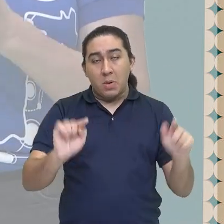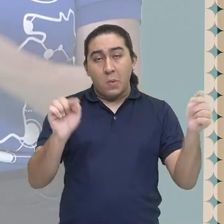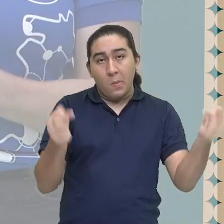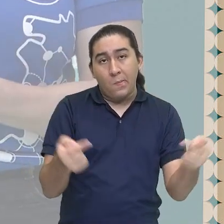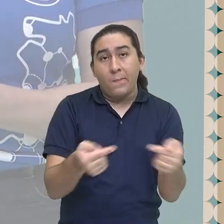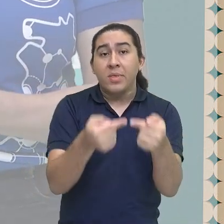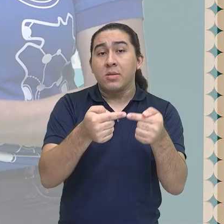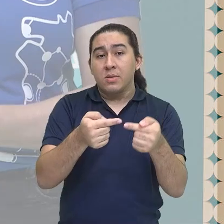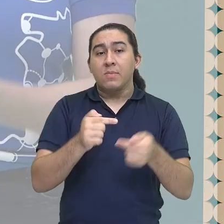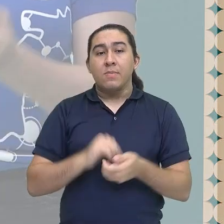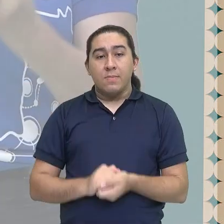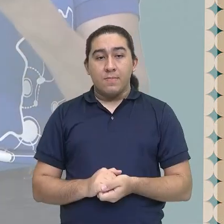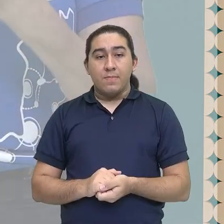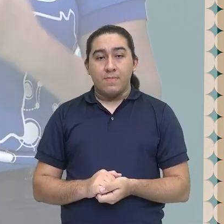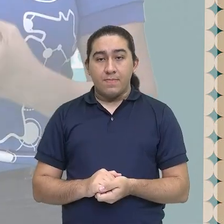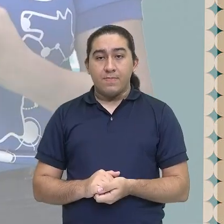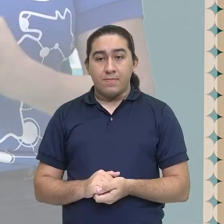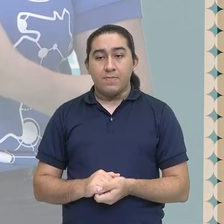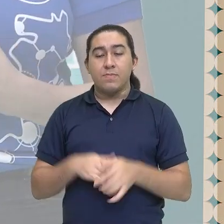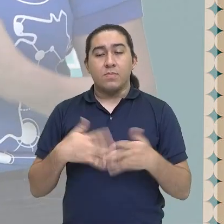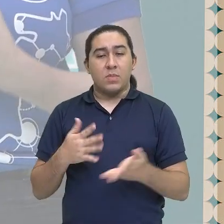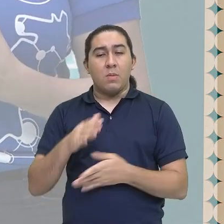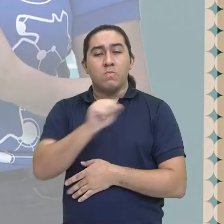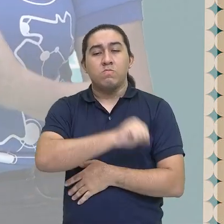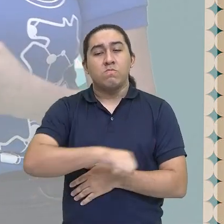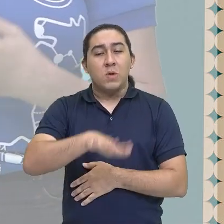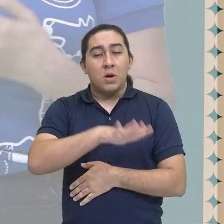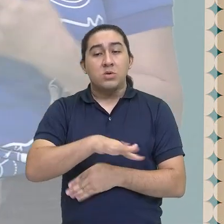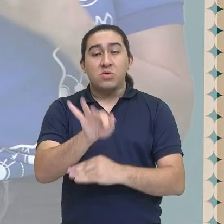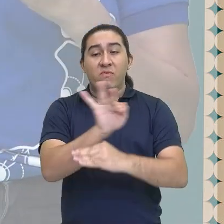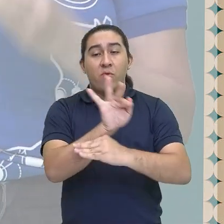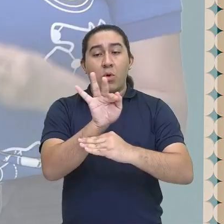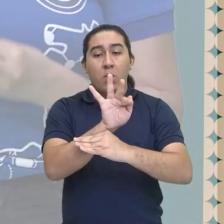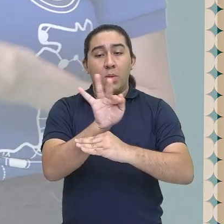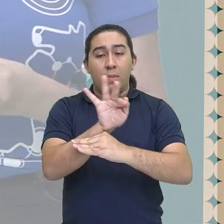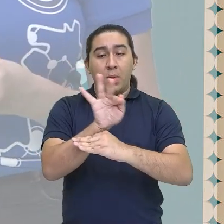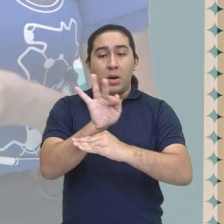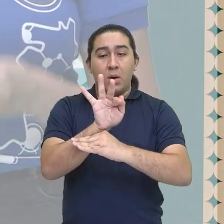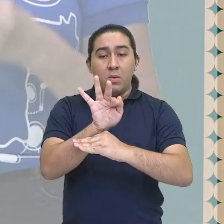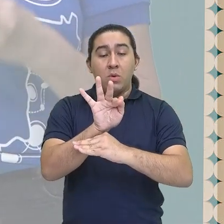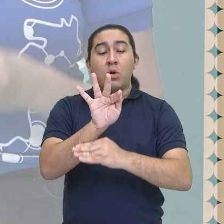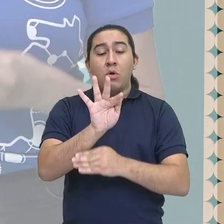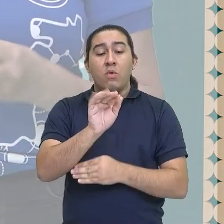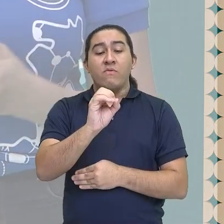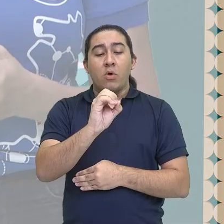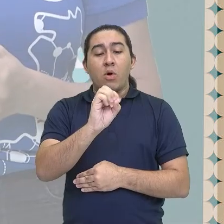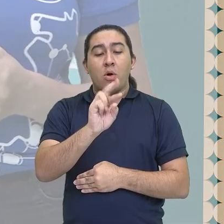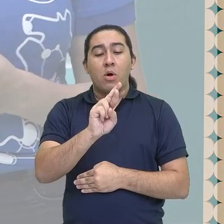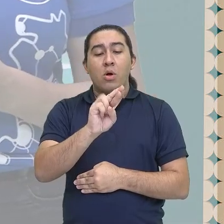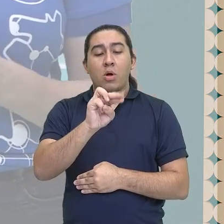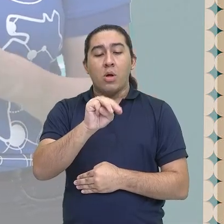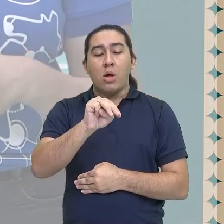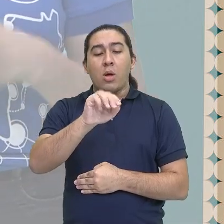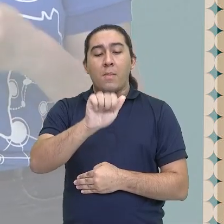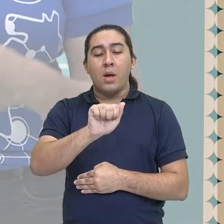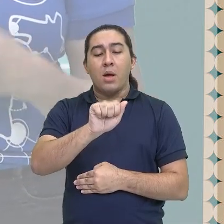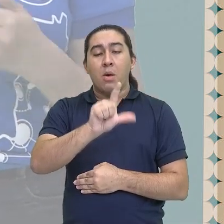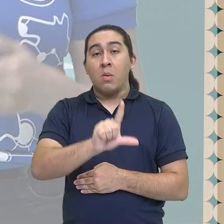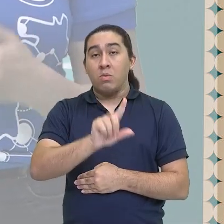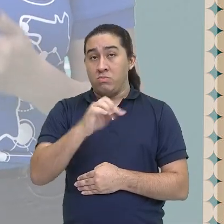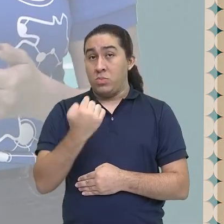Então, como nós já falamos, naqueles ambientes mais formais, nós devemos procurar, né, usar